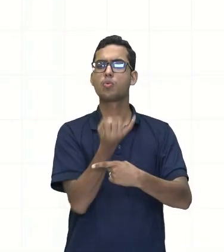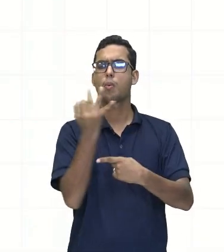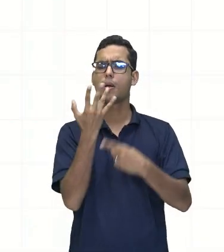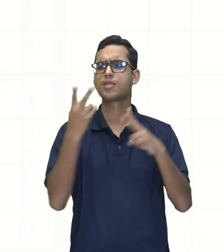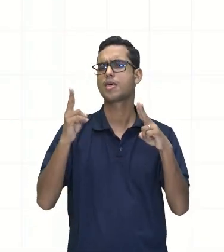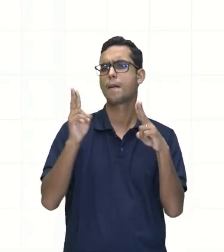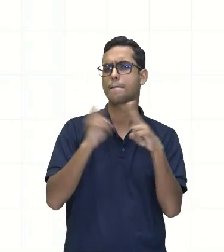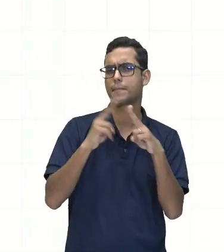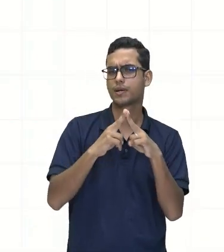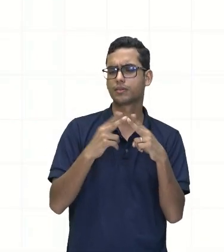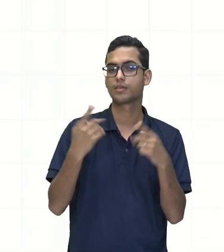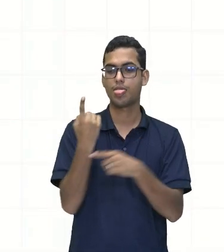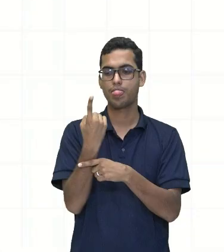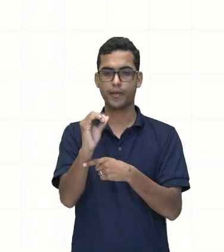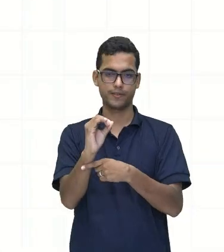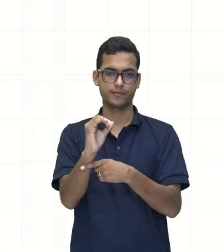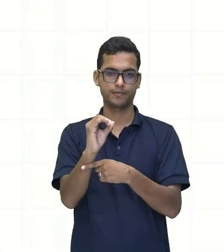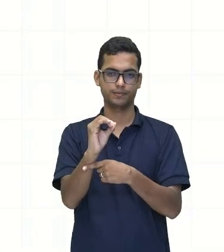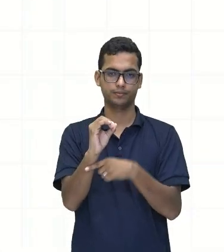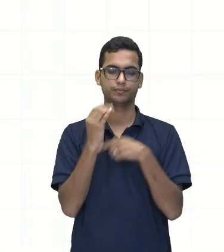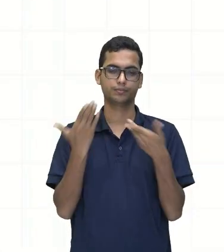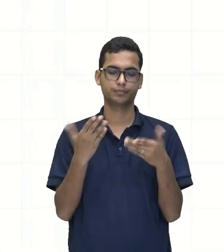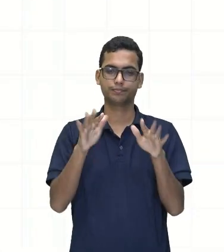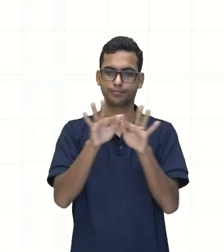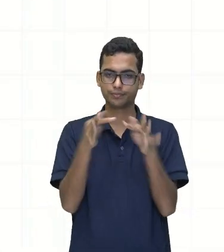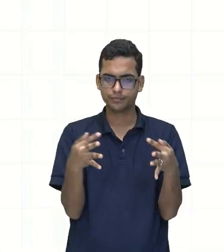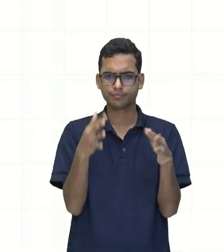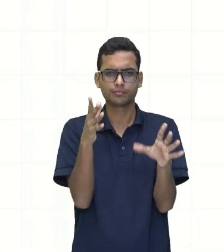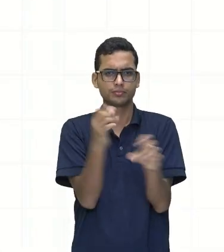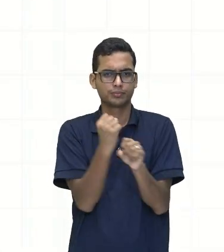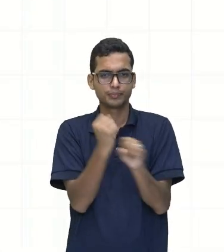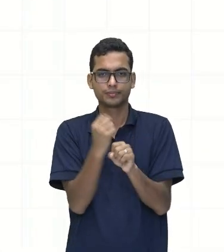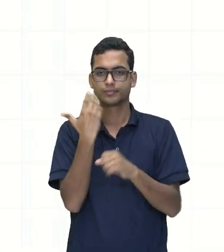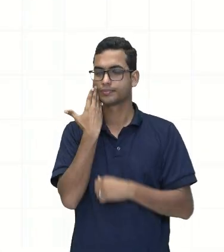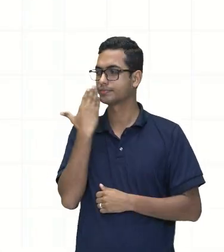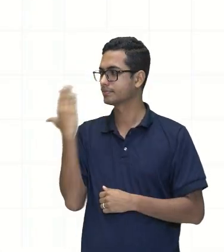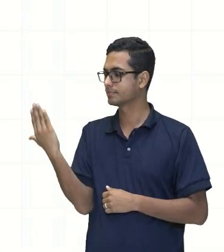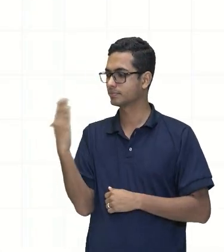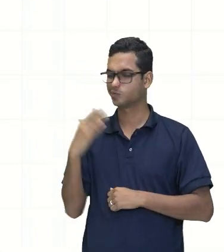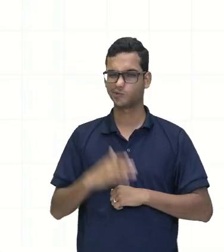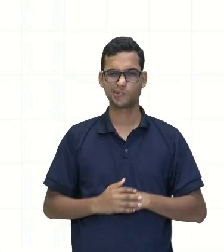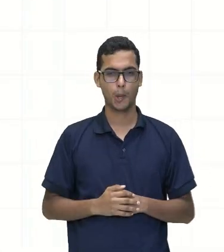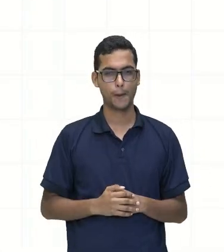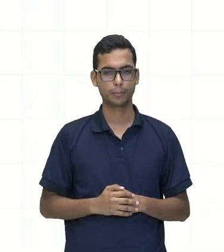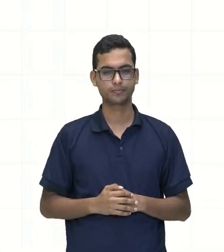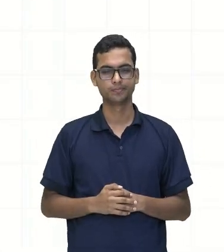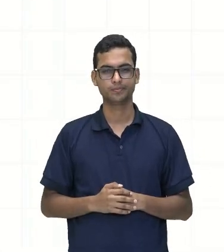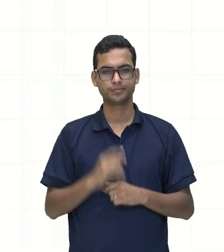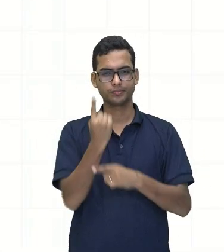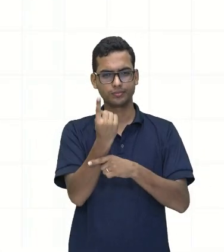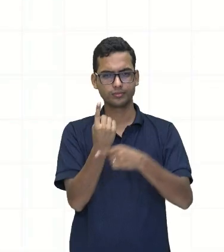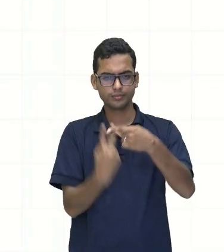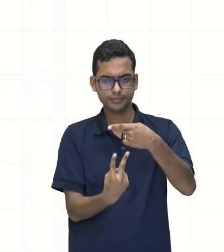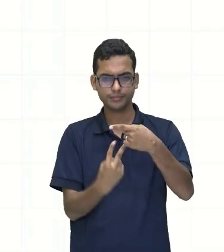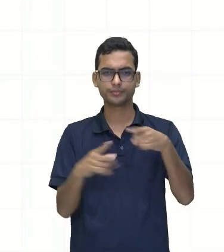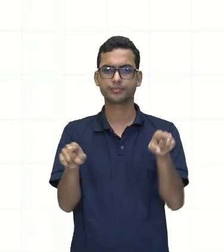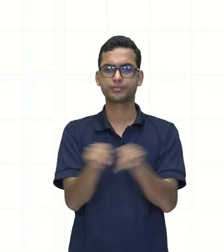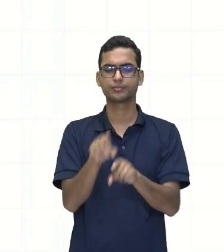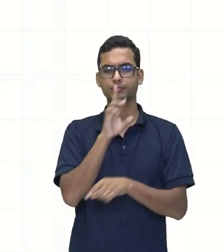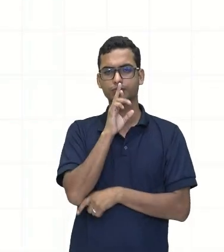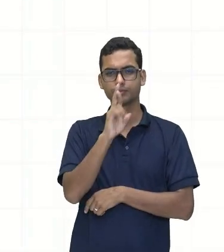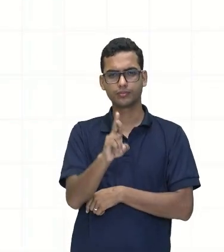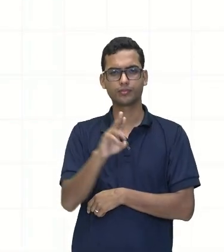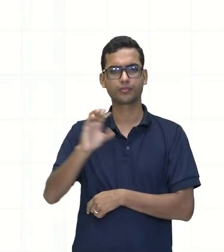pares? 10. E aí eu vou simplificar. Eu tenho 1,2 ou